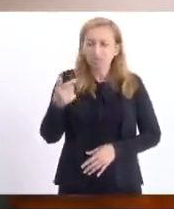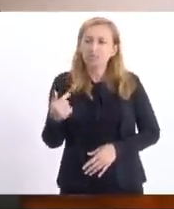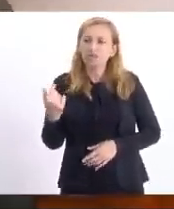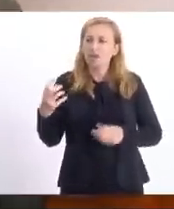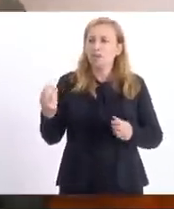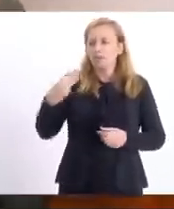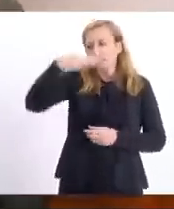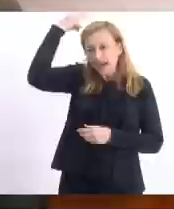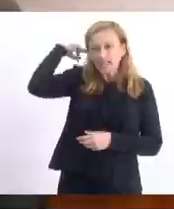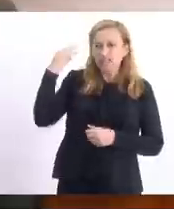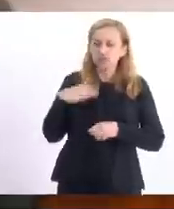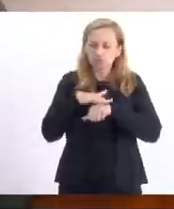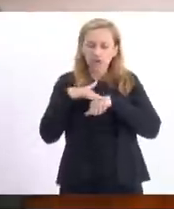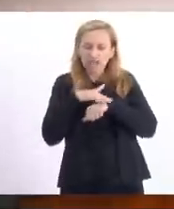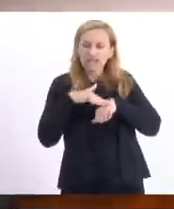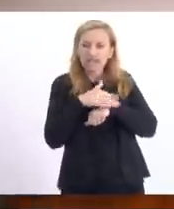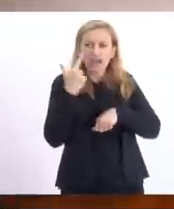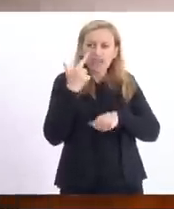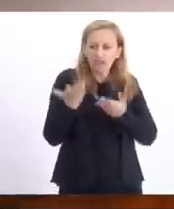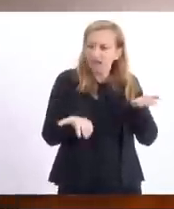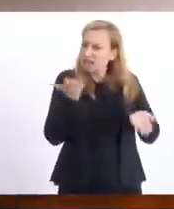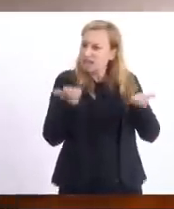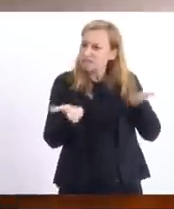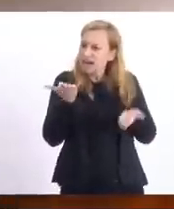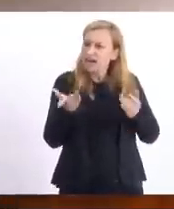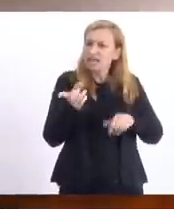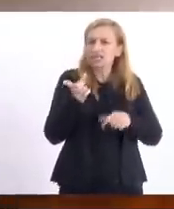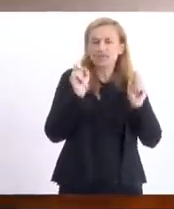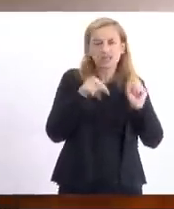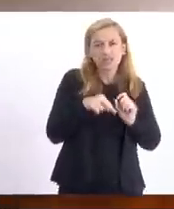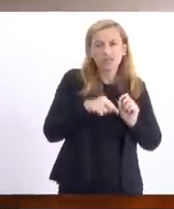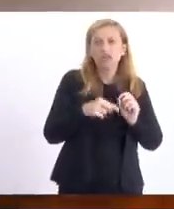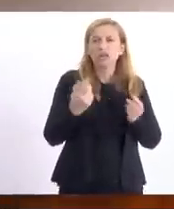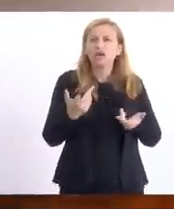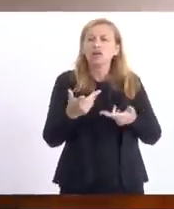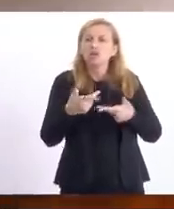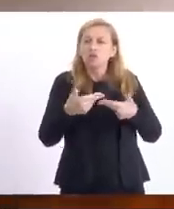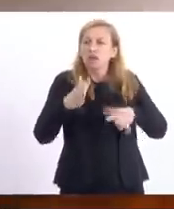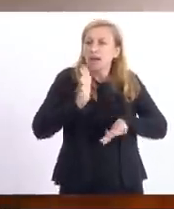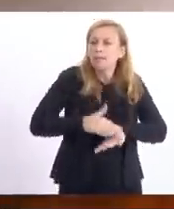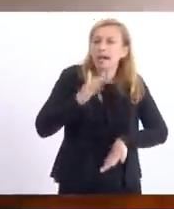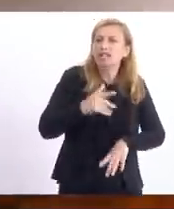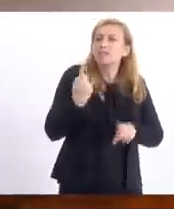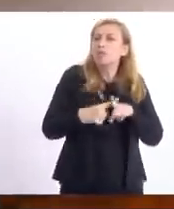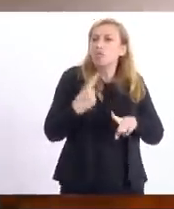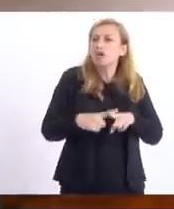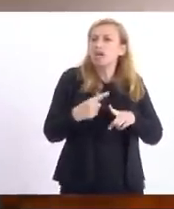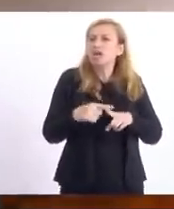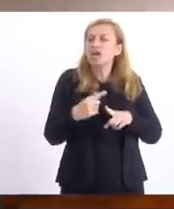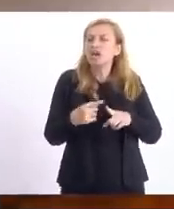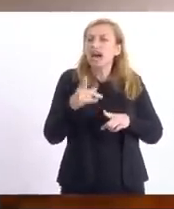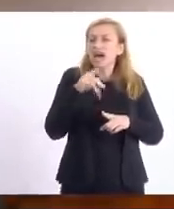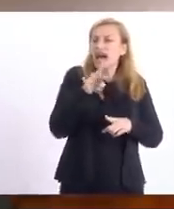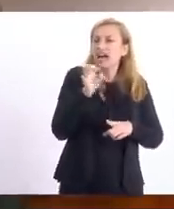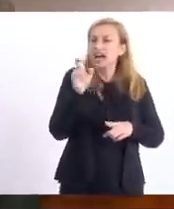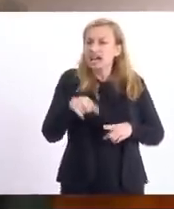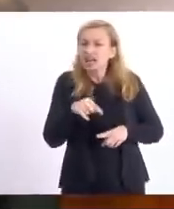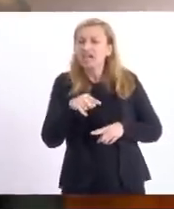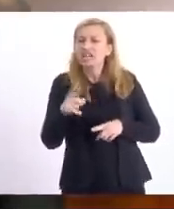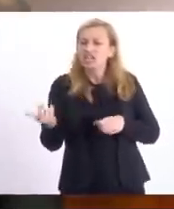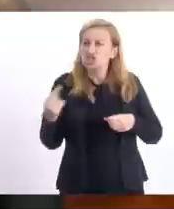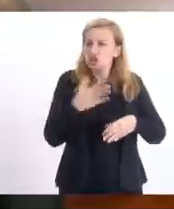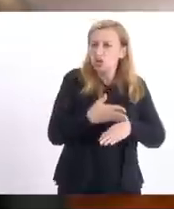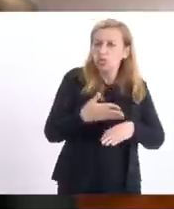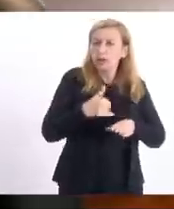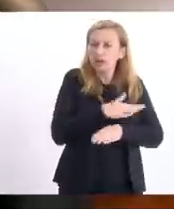nós conversarmos, sentarmos, tentarmos equilibrar isso aqui, alguma coisa a mais, porque a GRAM que veio para todo mundo,